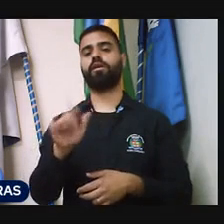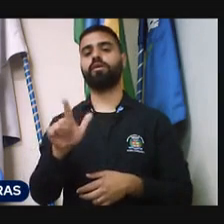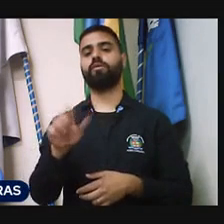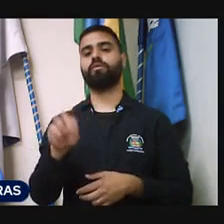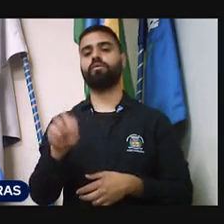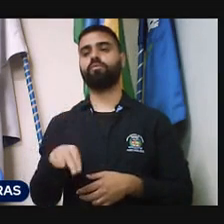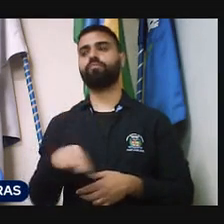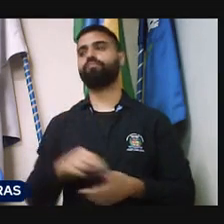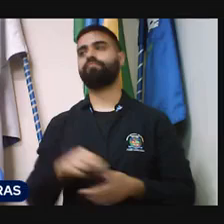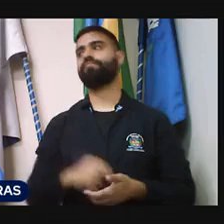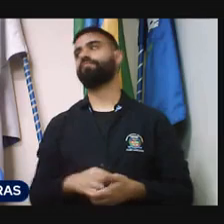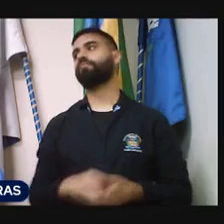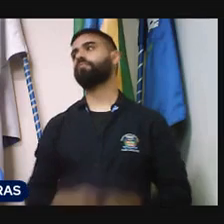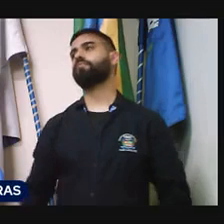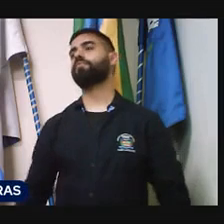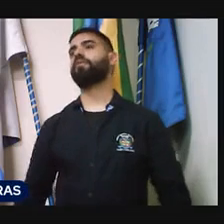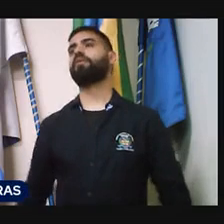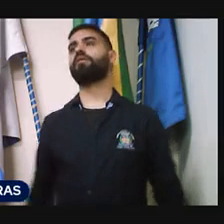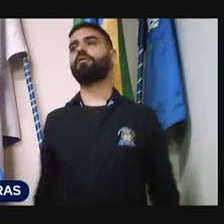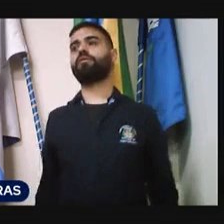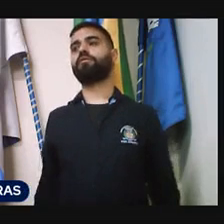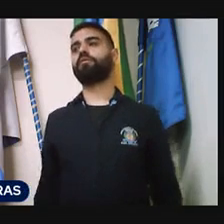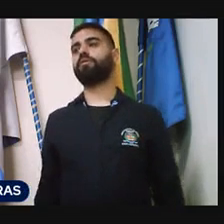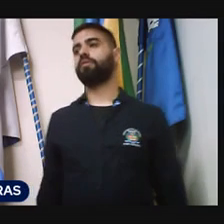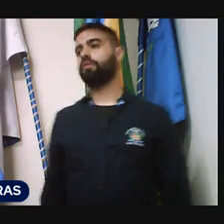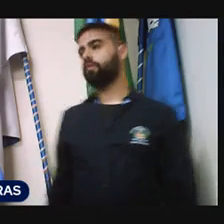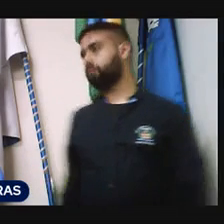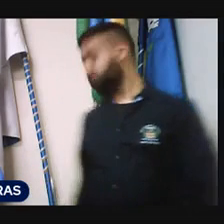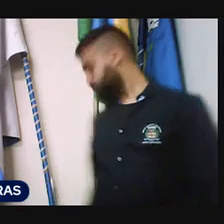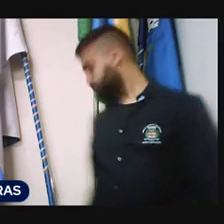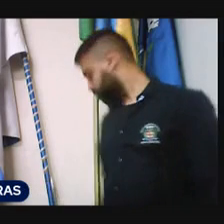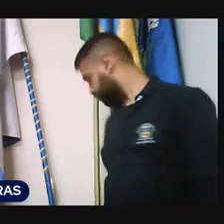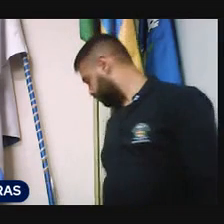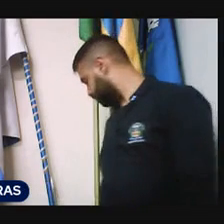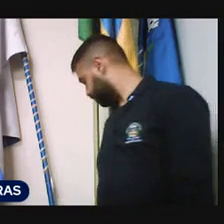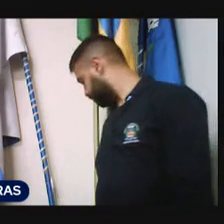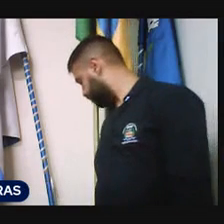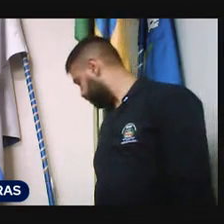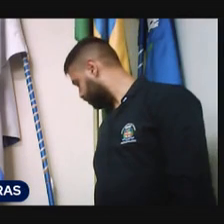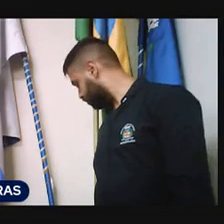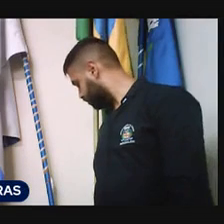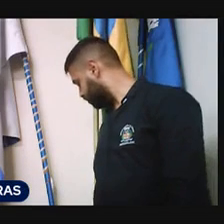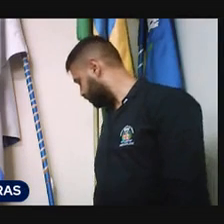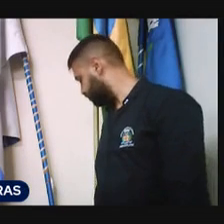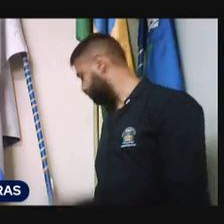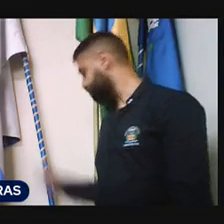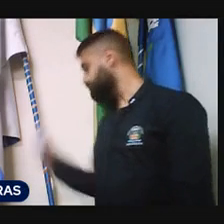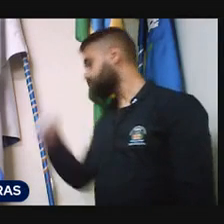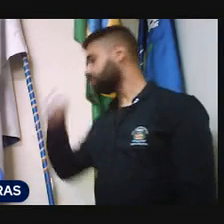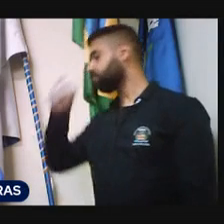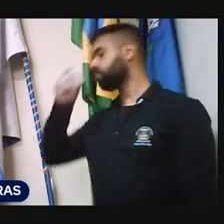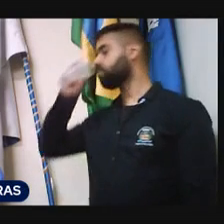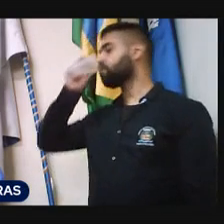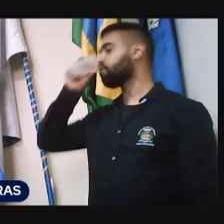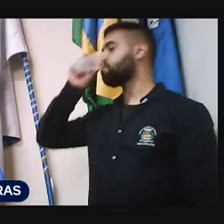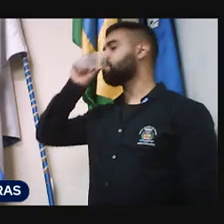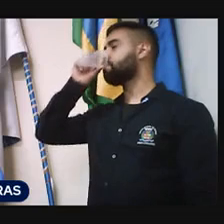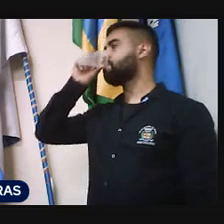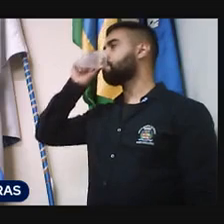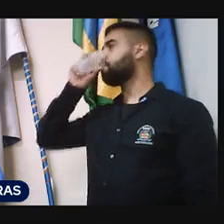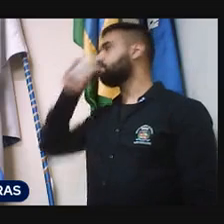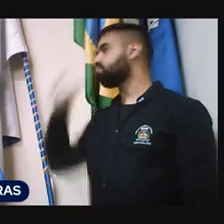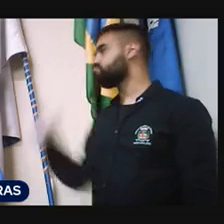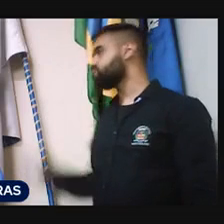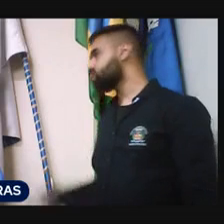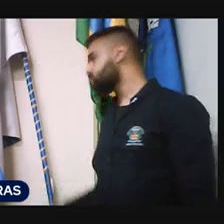vereador Ailton batismo elemento do vereador Ailton Batista solicitam diversas informações ao